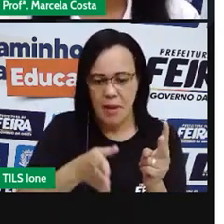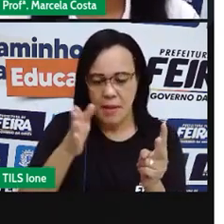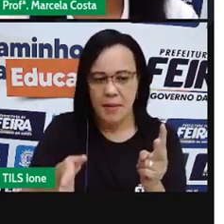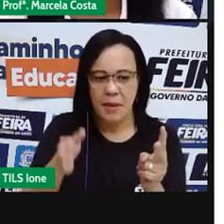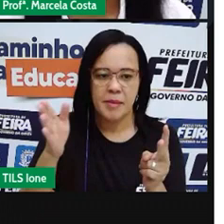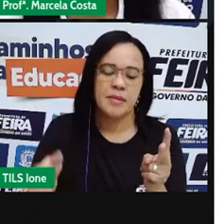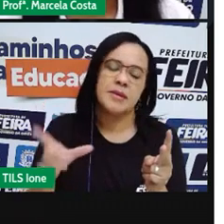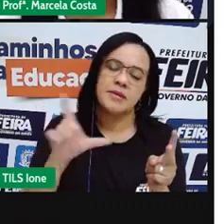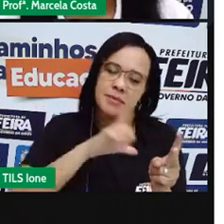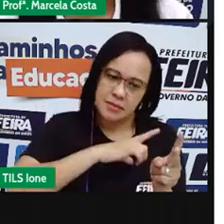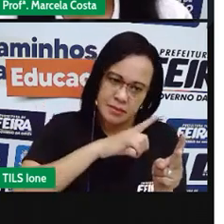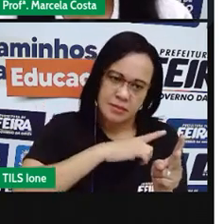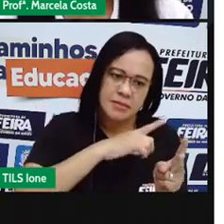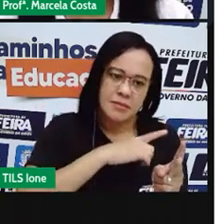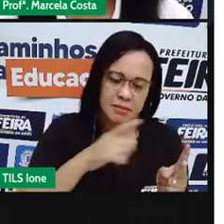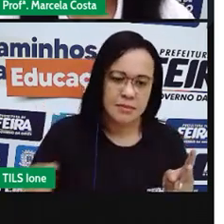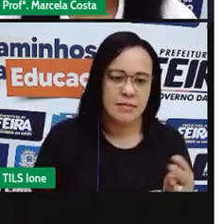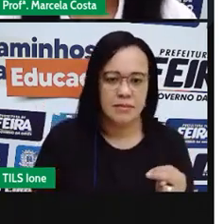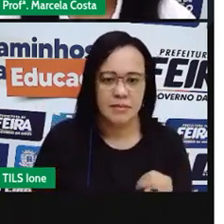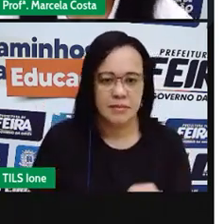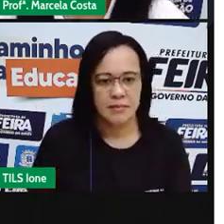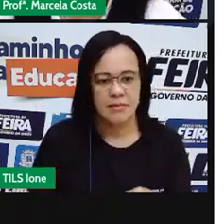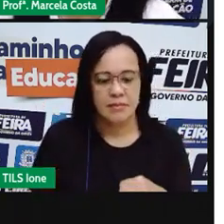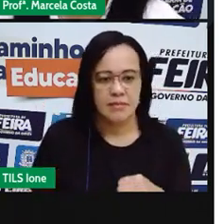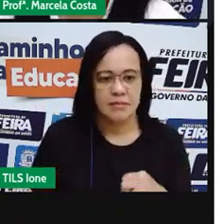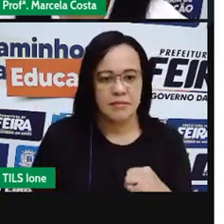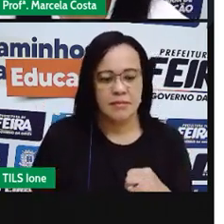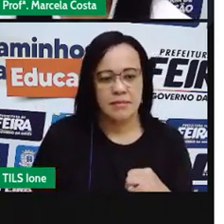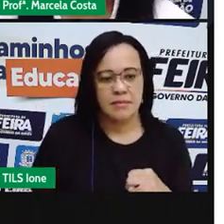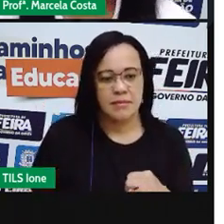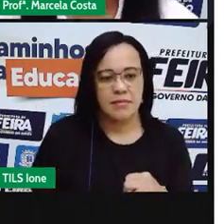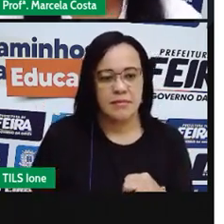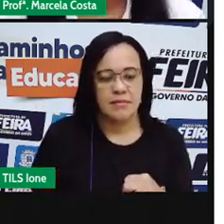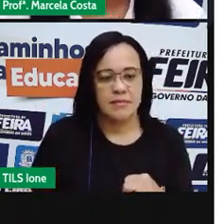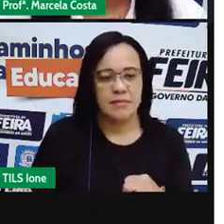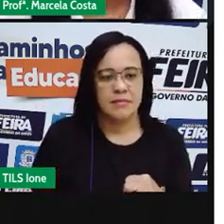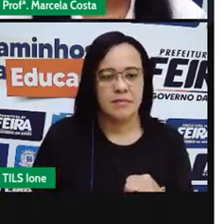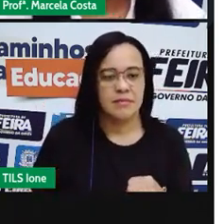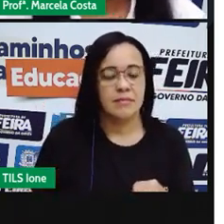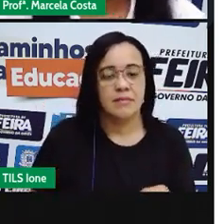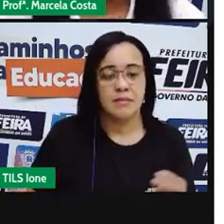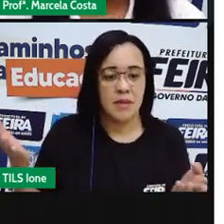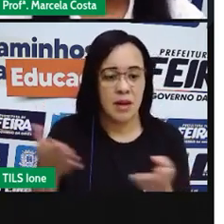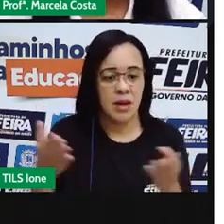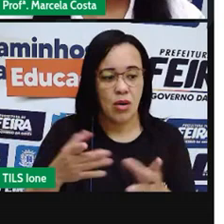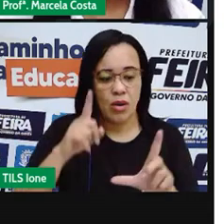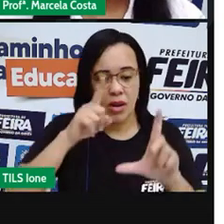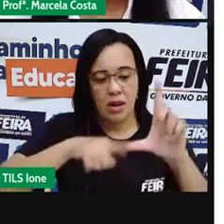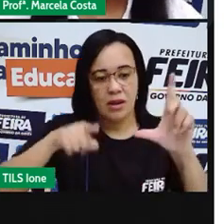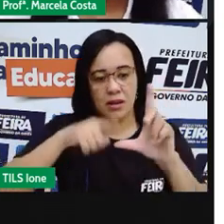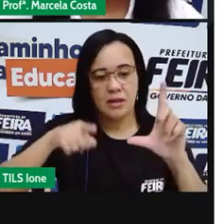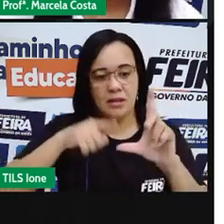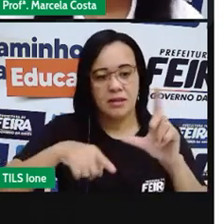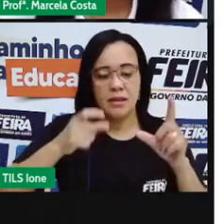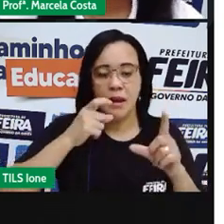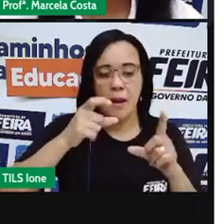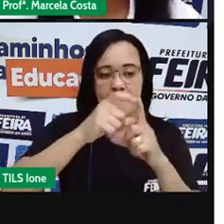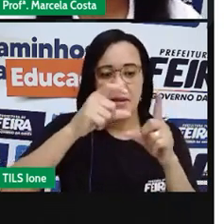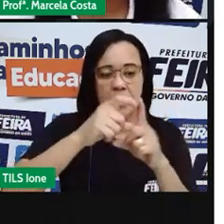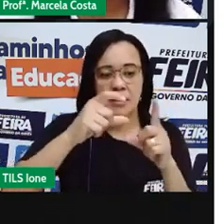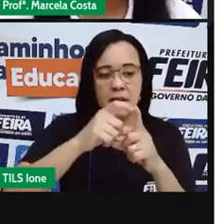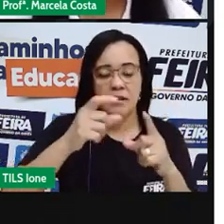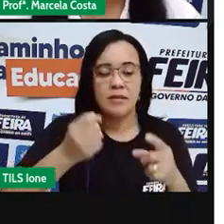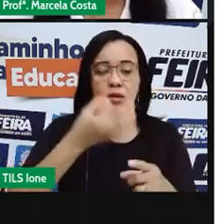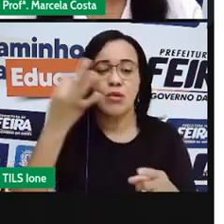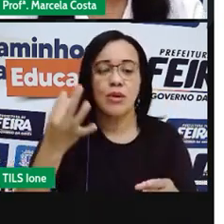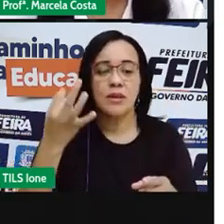sílabas. Vamos contar, crianças, quantas letras tem aí essa palavra?